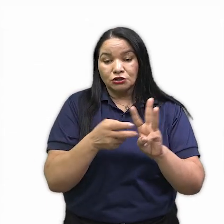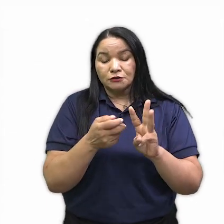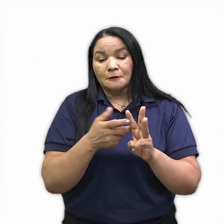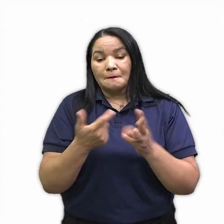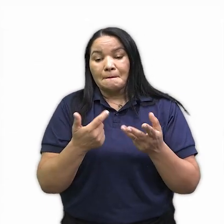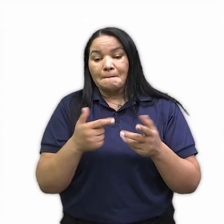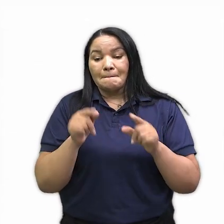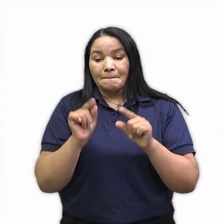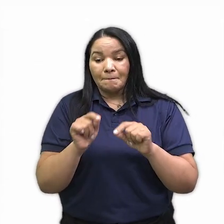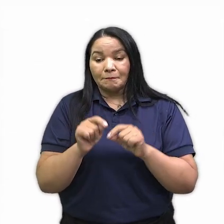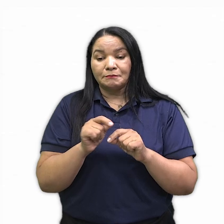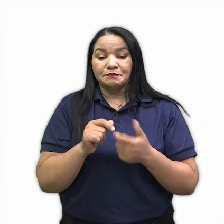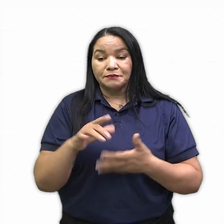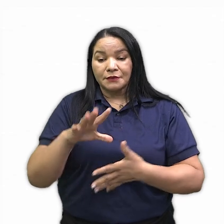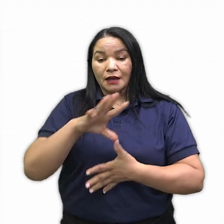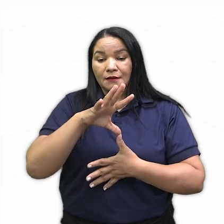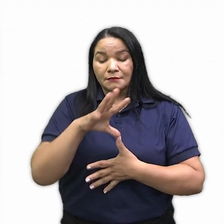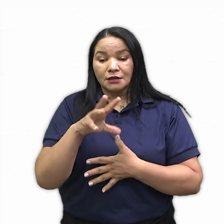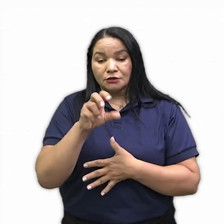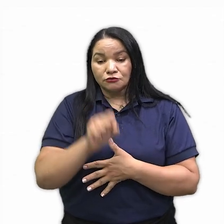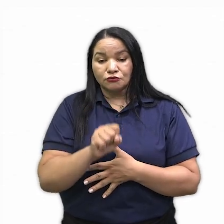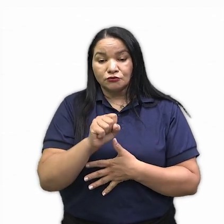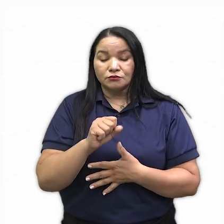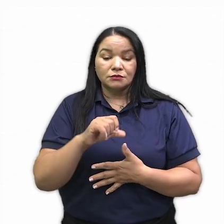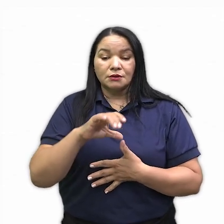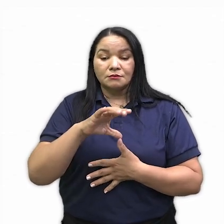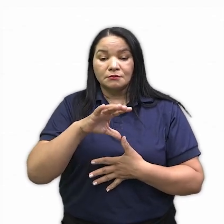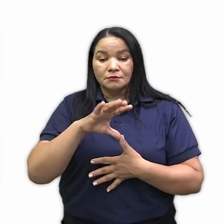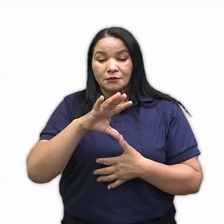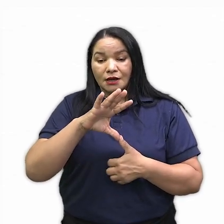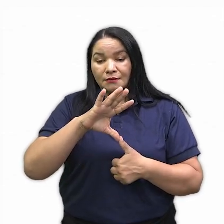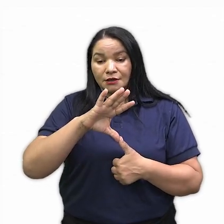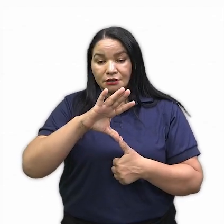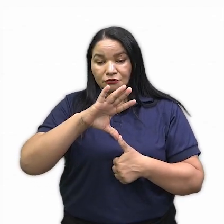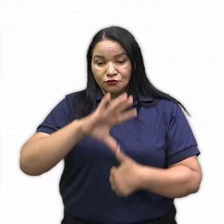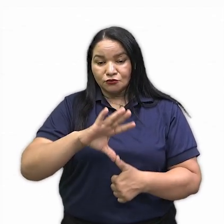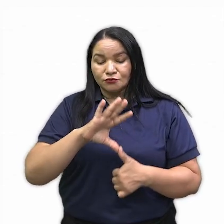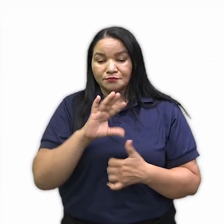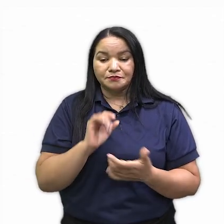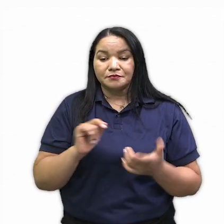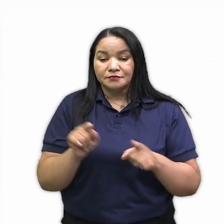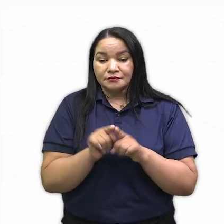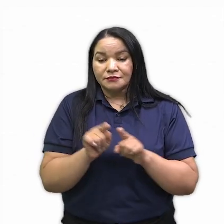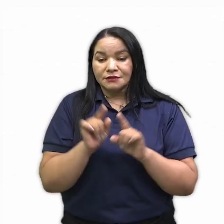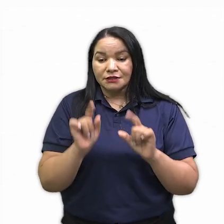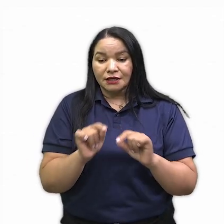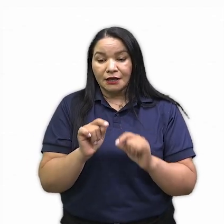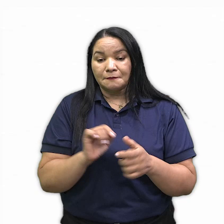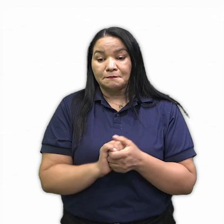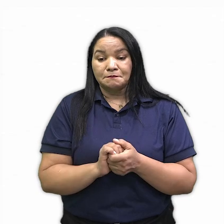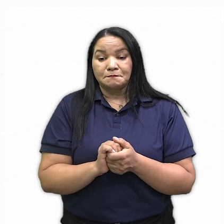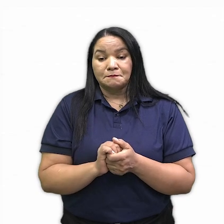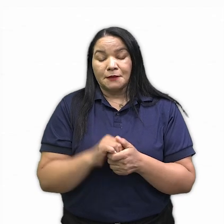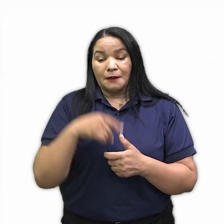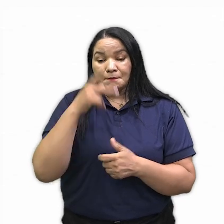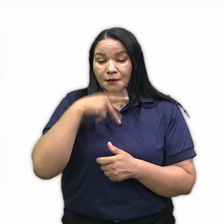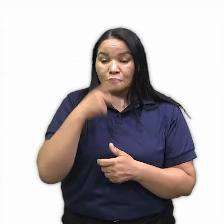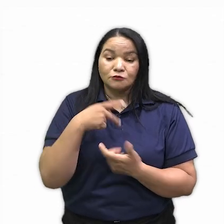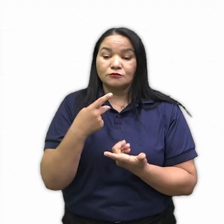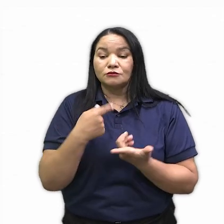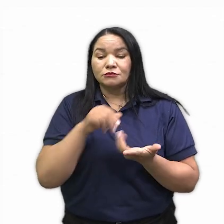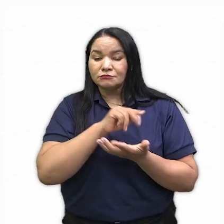andina da América do Sul, que acaba incluindo aí o Peru, a Bolívia, o Equador e também partes da